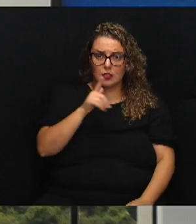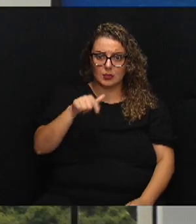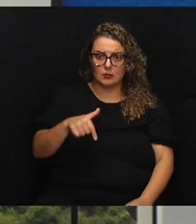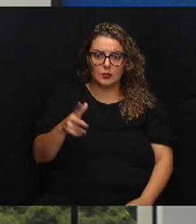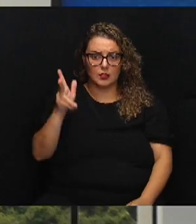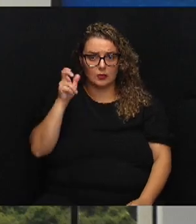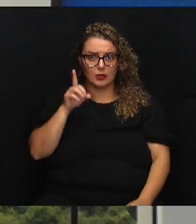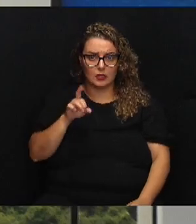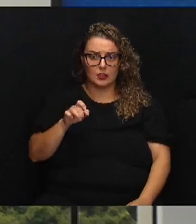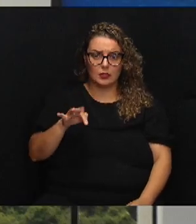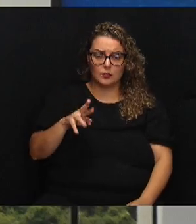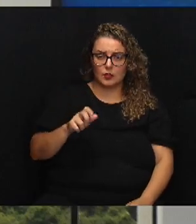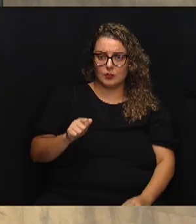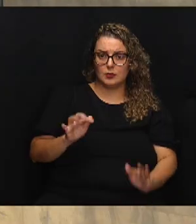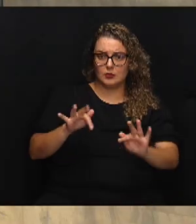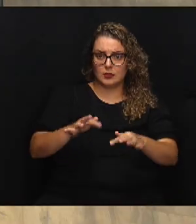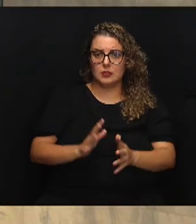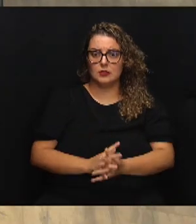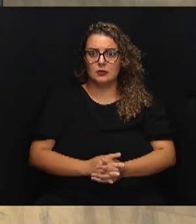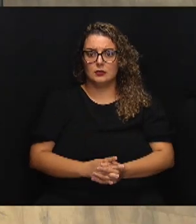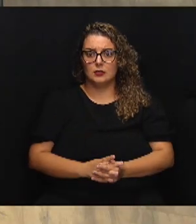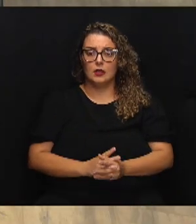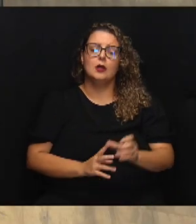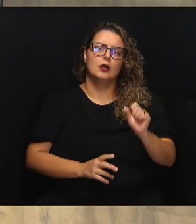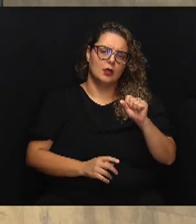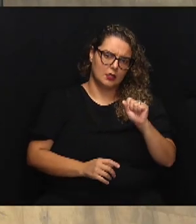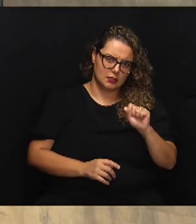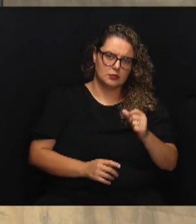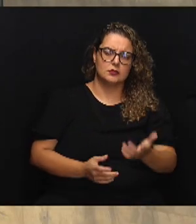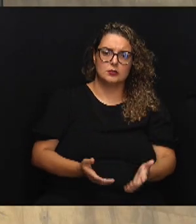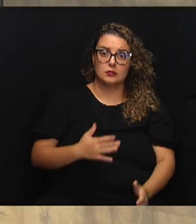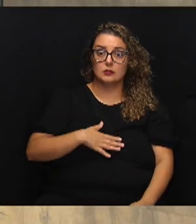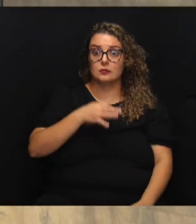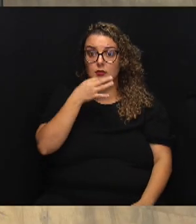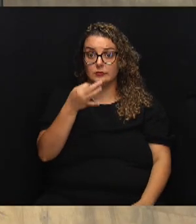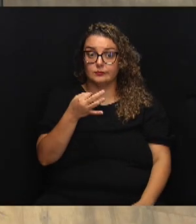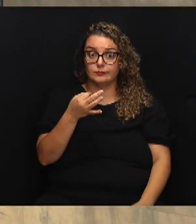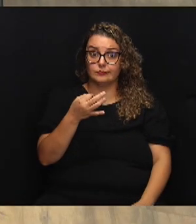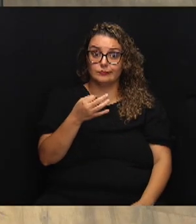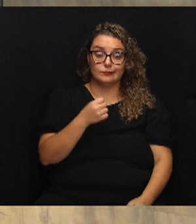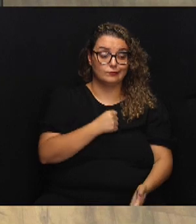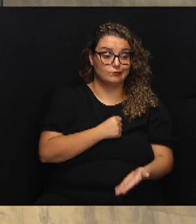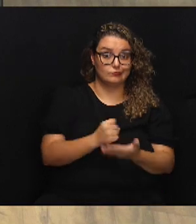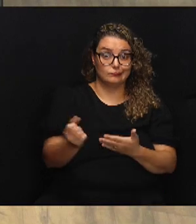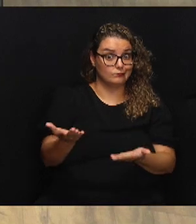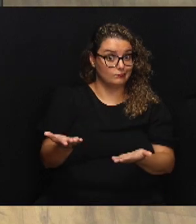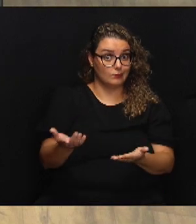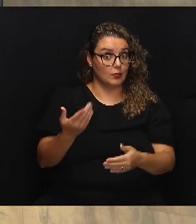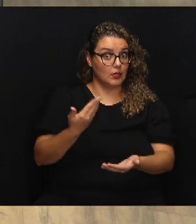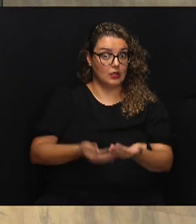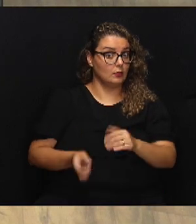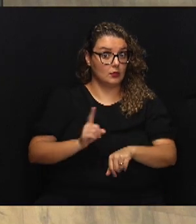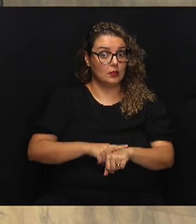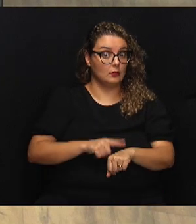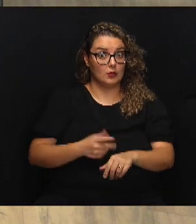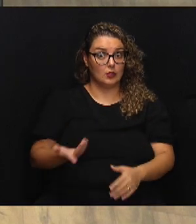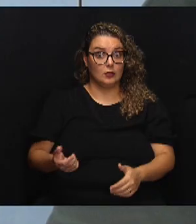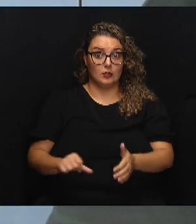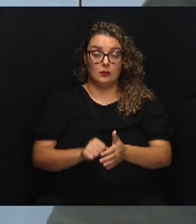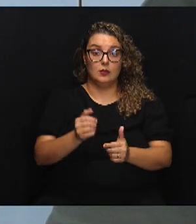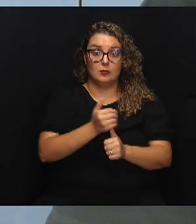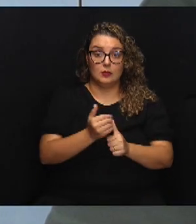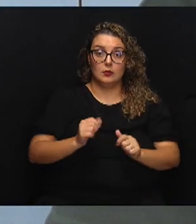Débora também, para a gente poder encerrar. Sim, com certeza. Na minha opinião, já passou da hora, né? Eu sempre, desde o meu primeiro mandato, eu estou